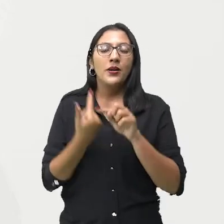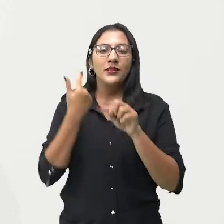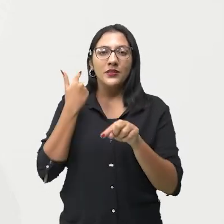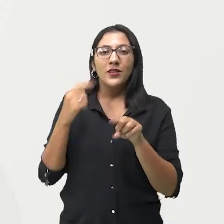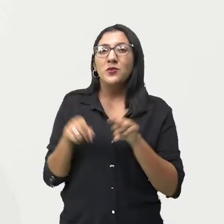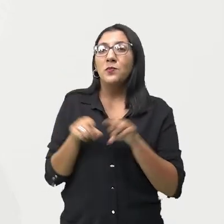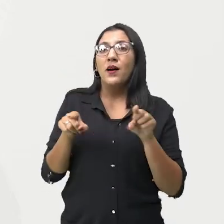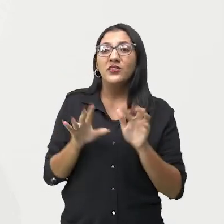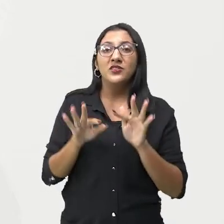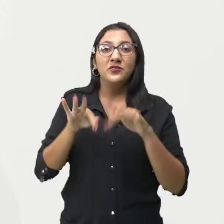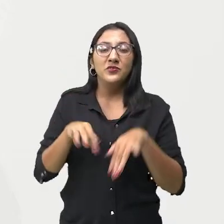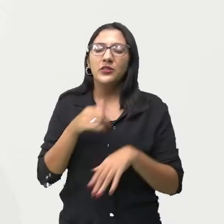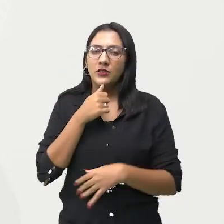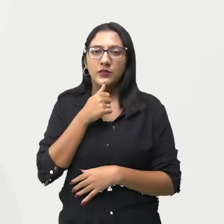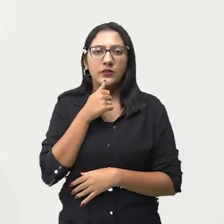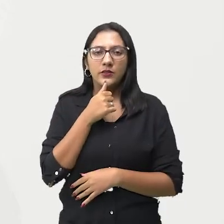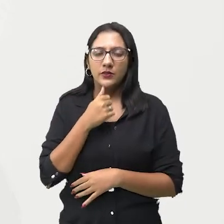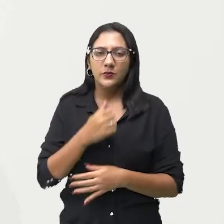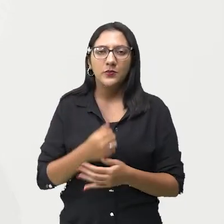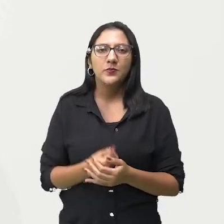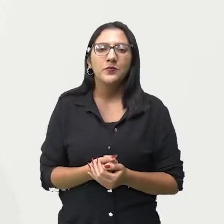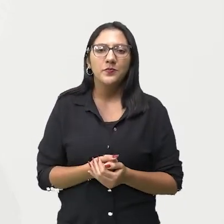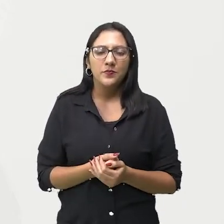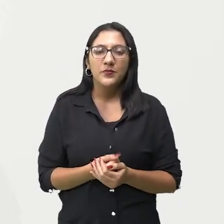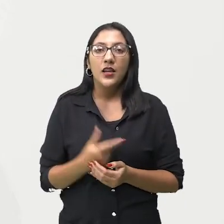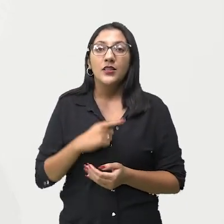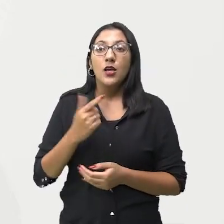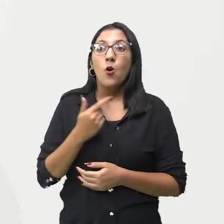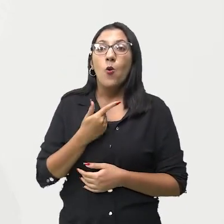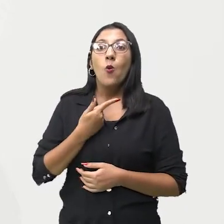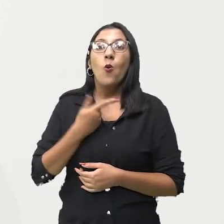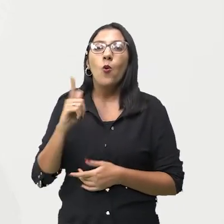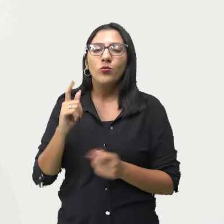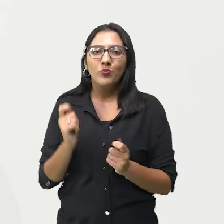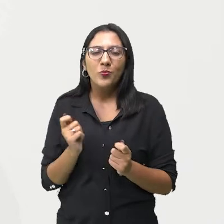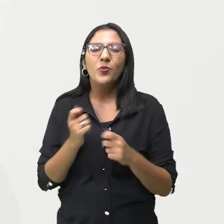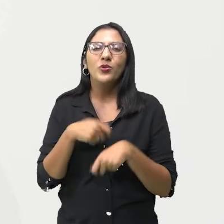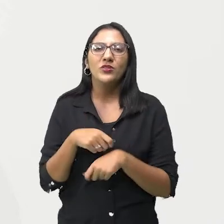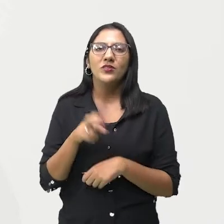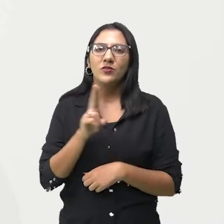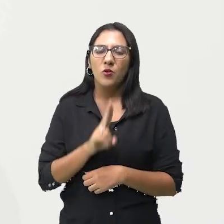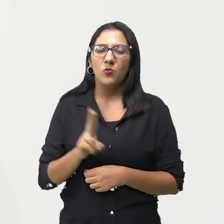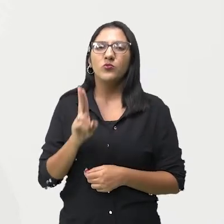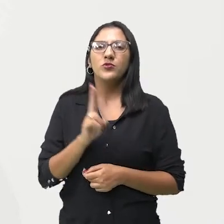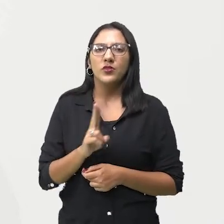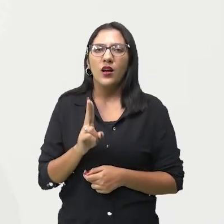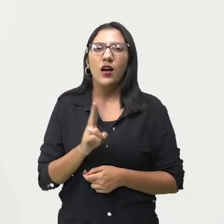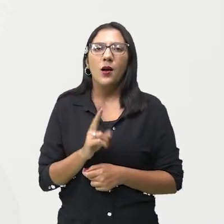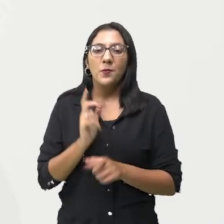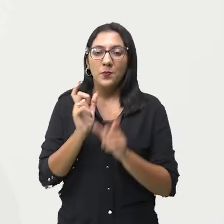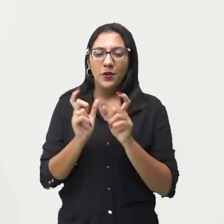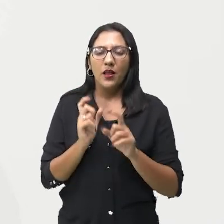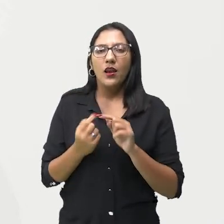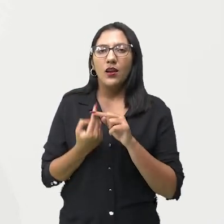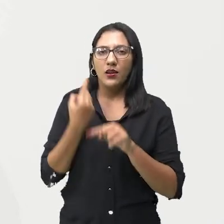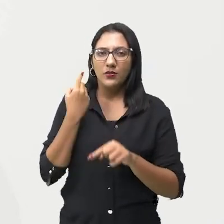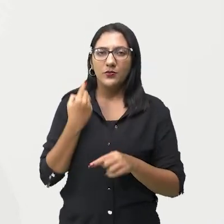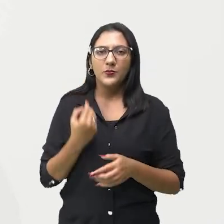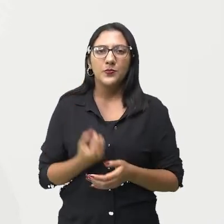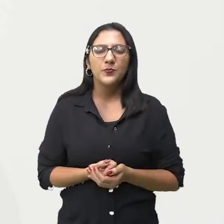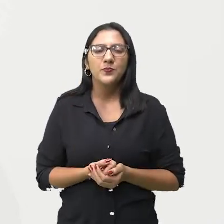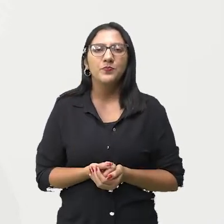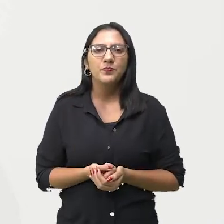concluída no passado, existe uma outra maneira pela qual eu uso esse pretérito